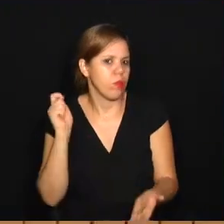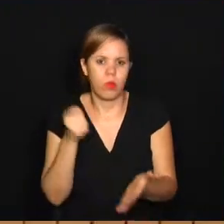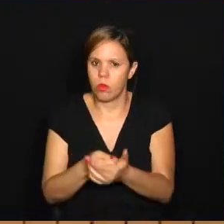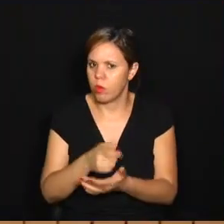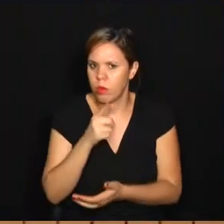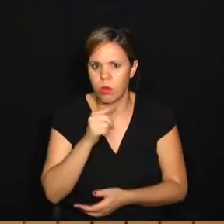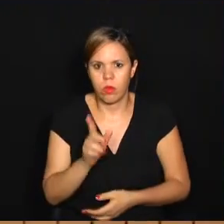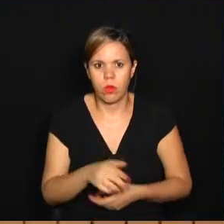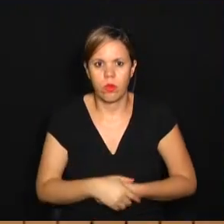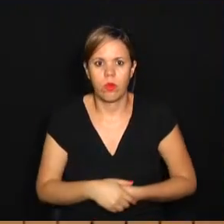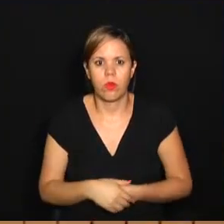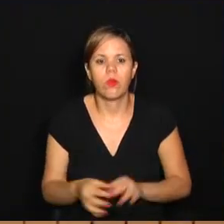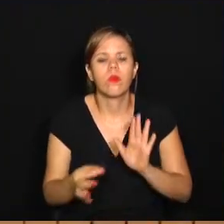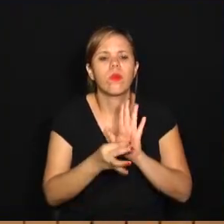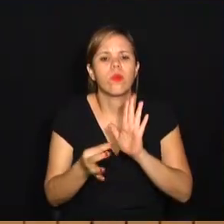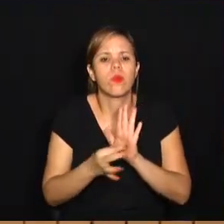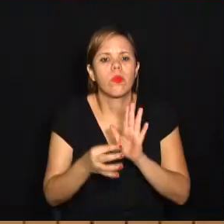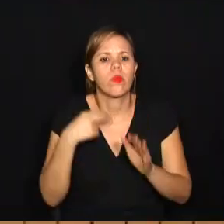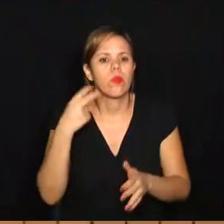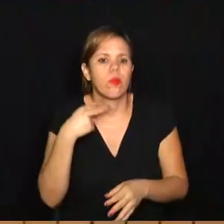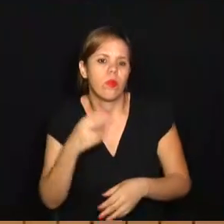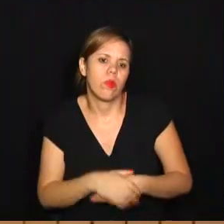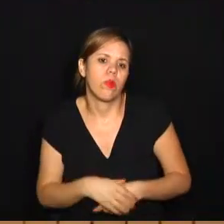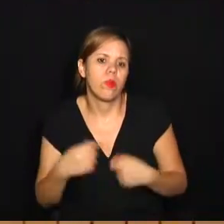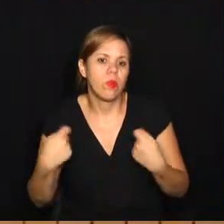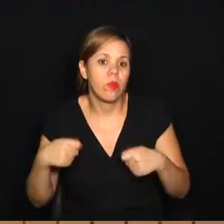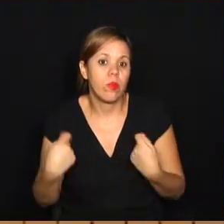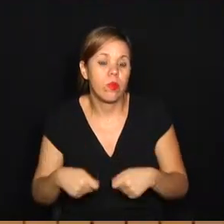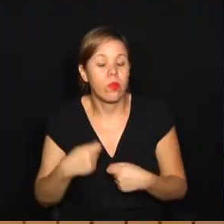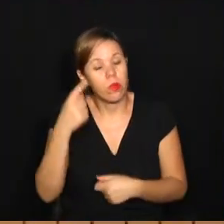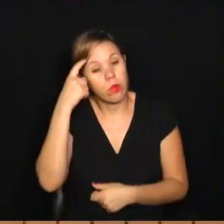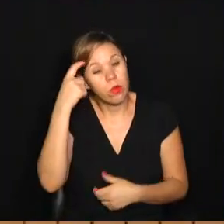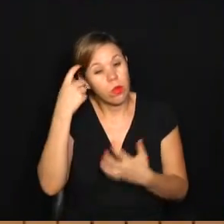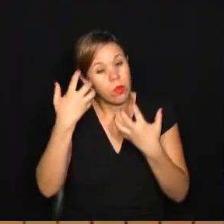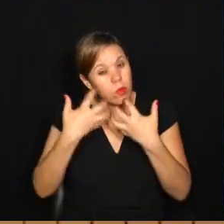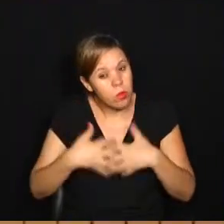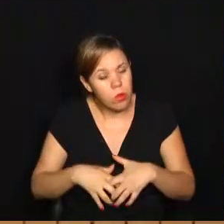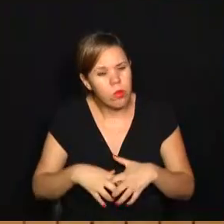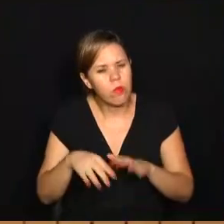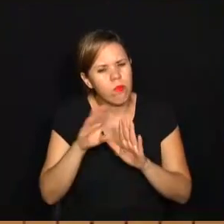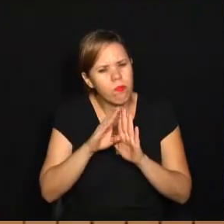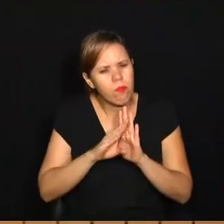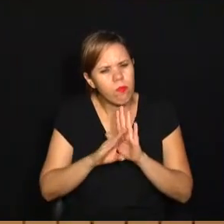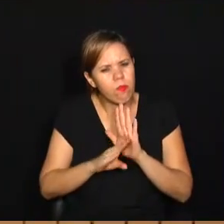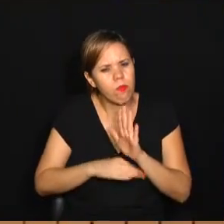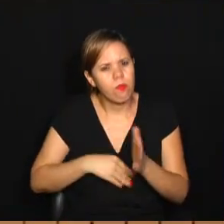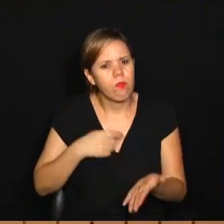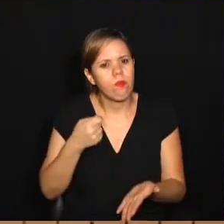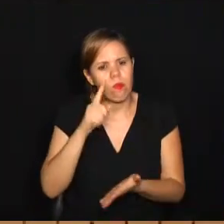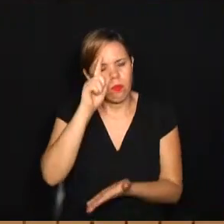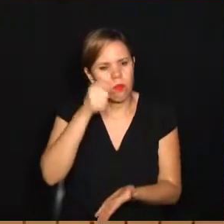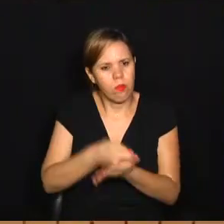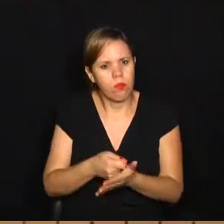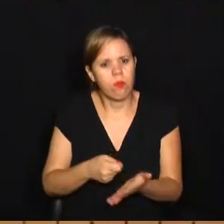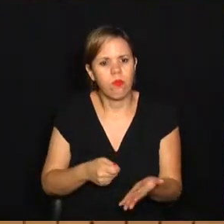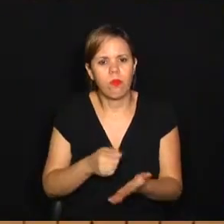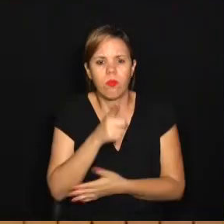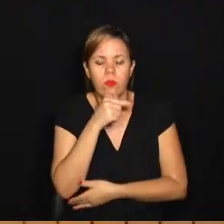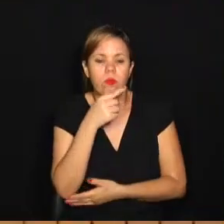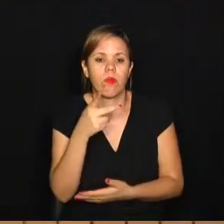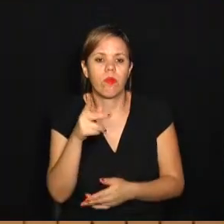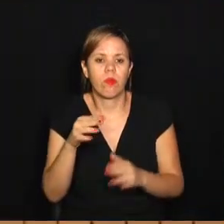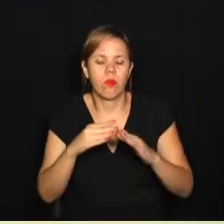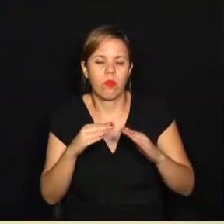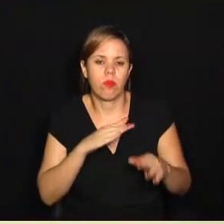de água. Na opinião do parlamentar, é necessário repensar os critérios para garantir a isenção no pagamento da tarifa de água